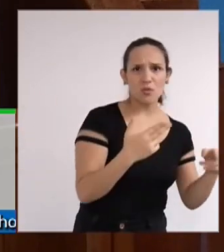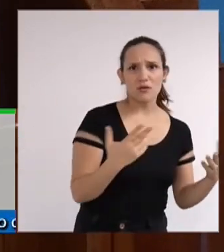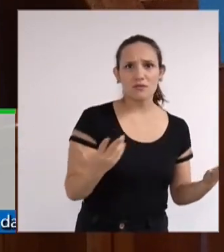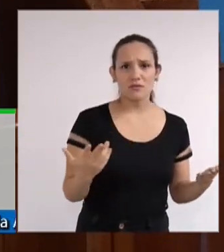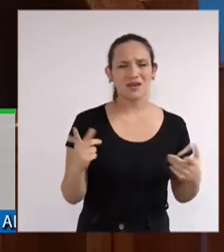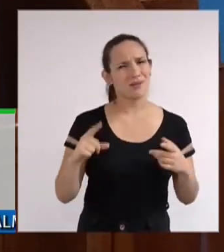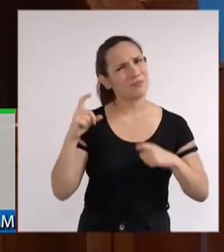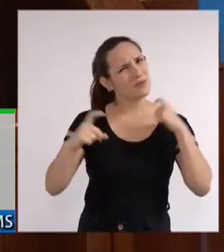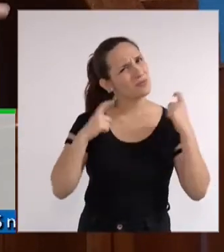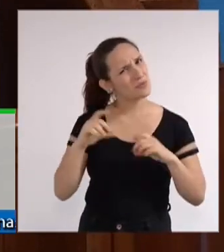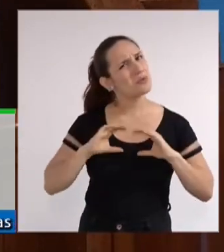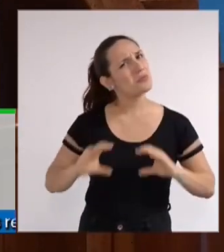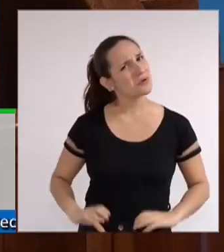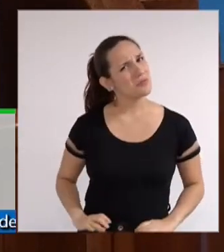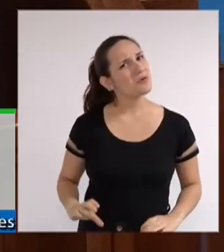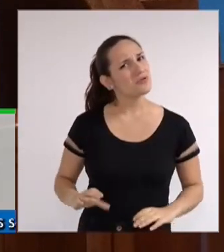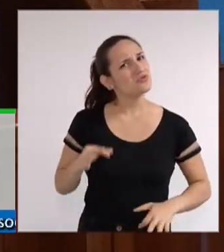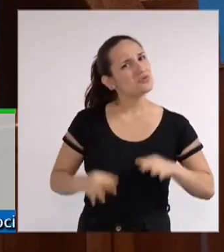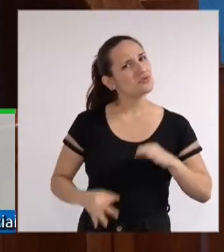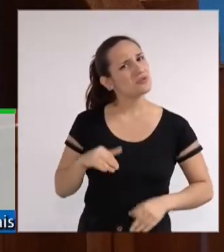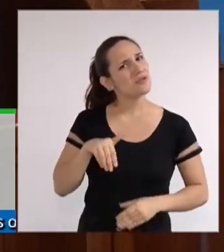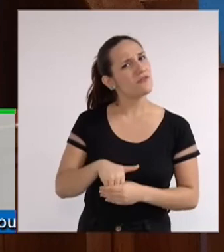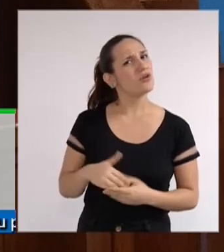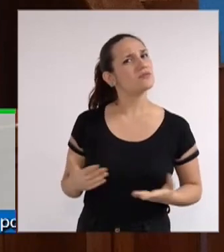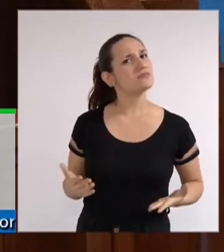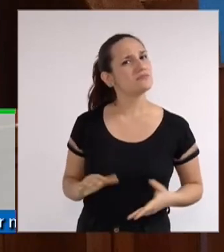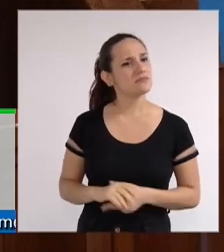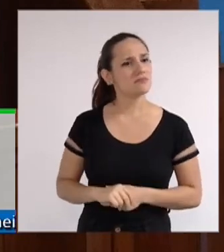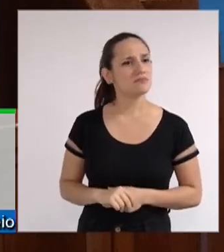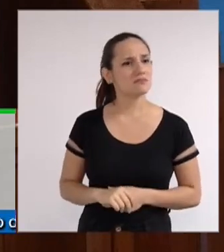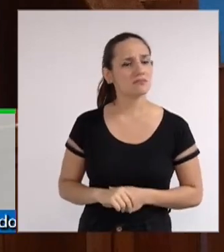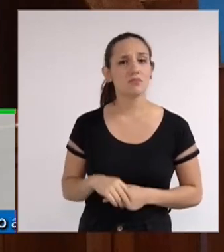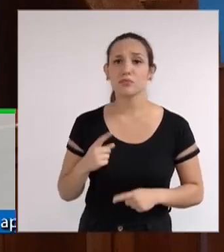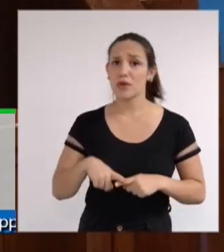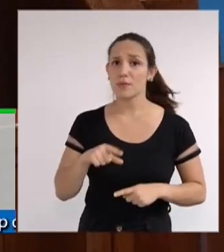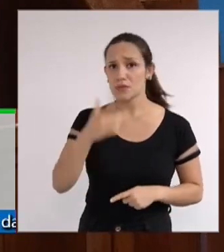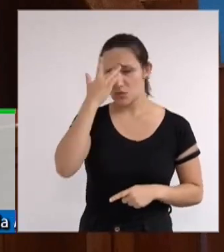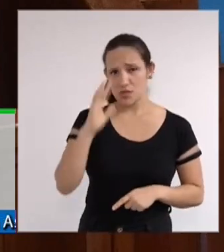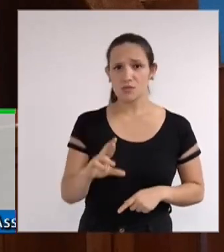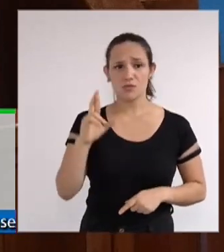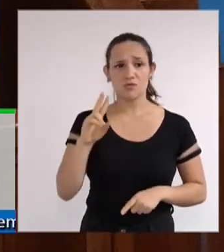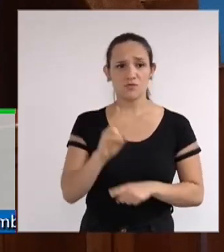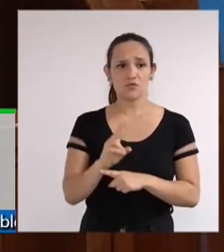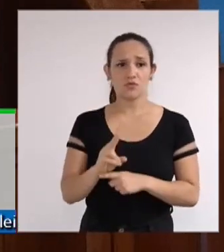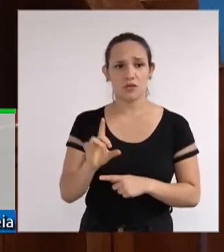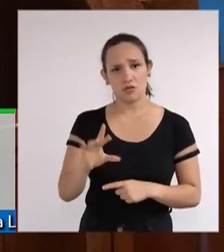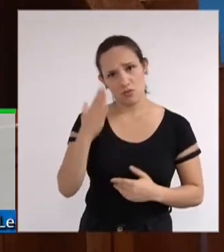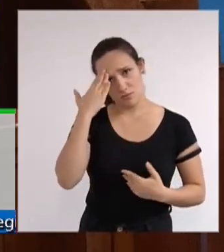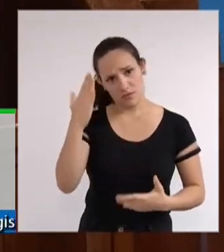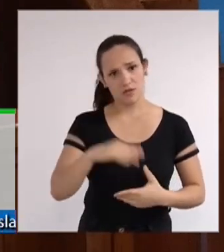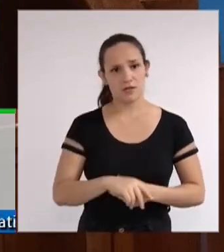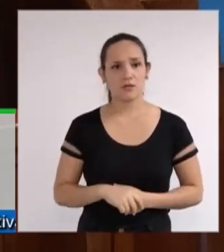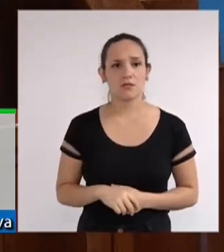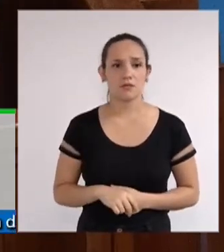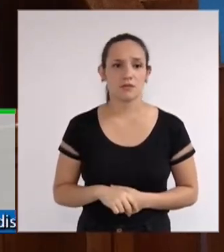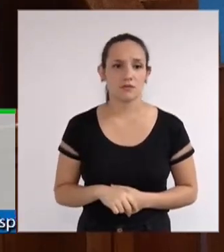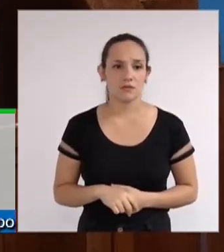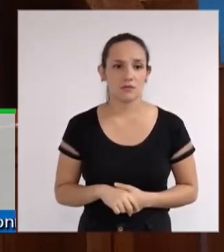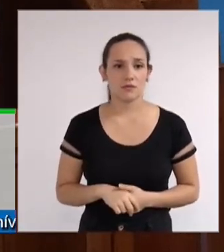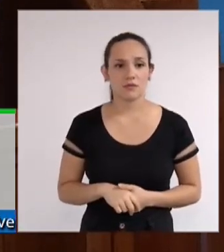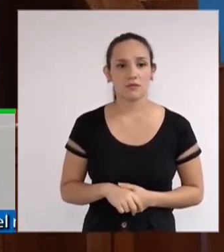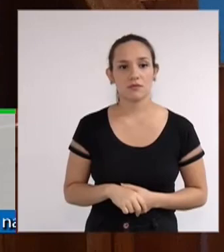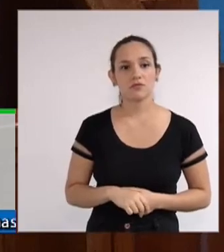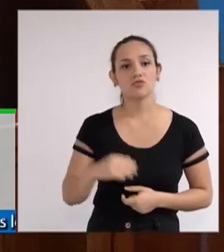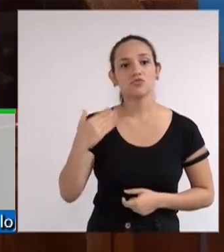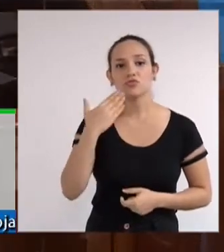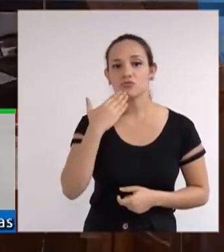esse comportamento da Justiça Eleitoral enquanto administradores. Obrigado. Esta presidência,